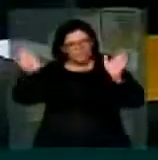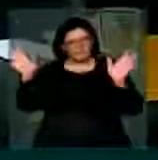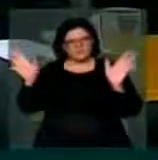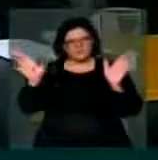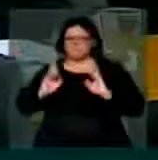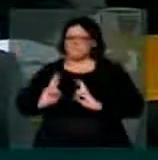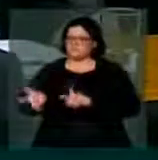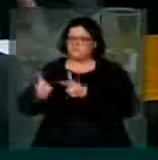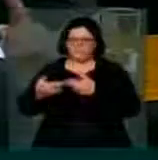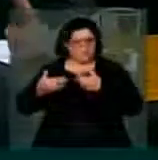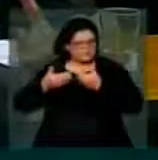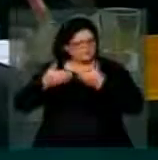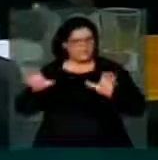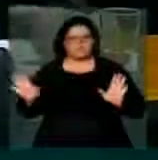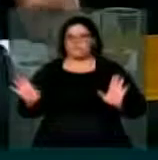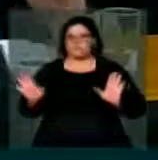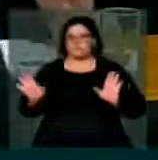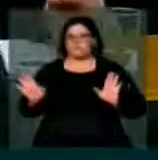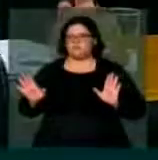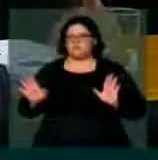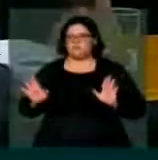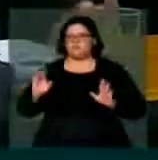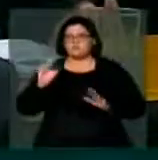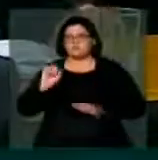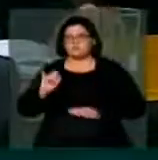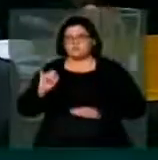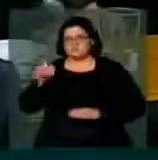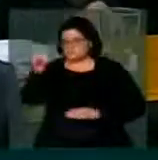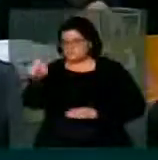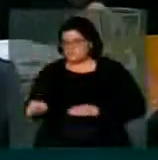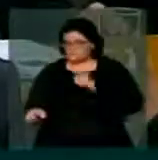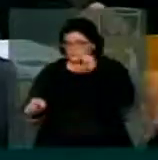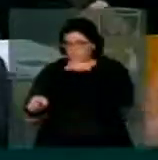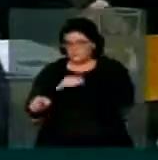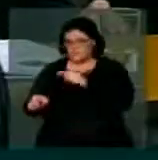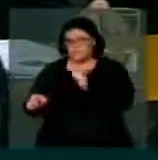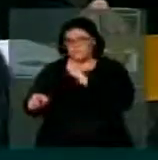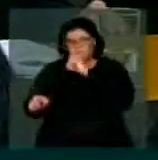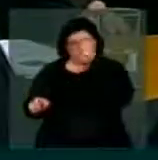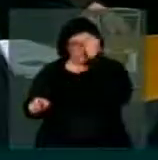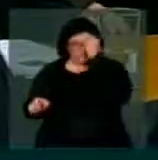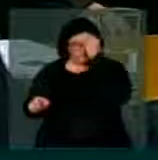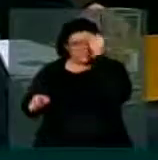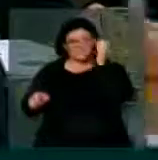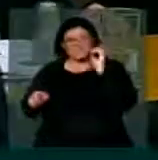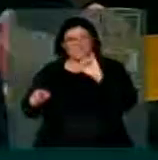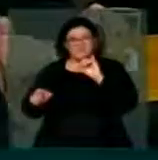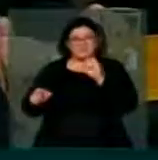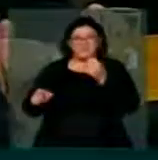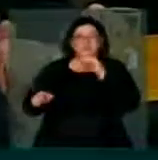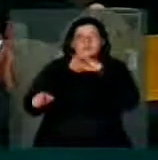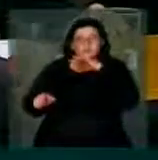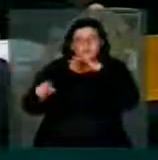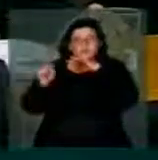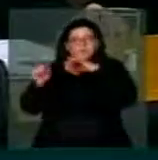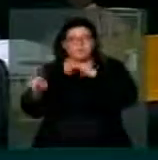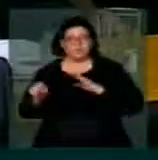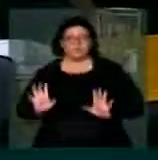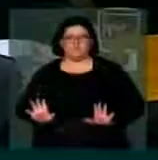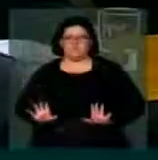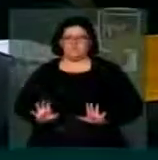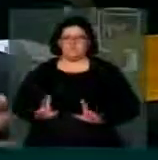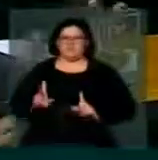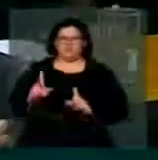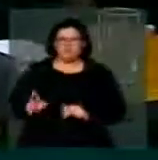sessão aberta. Se ela, porventura, entender que isto pode trazer, e aí eu vou no que disse o deputado Lúcio